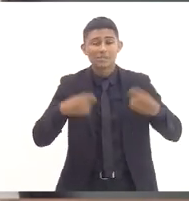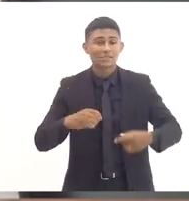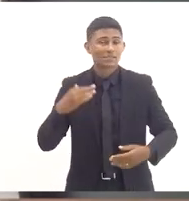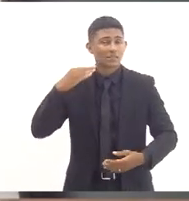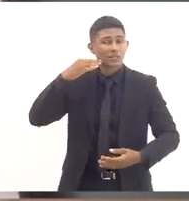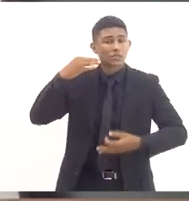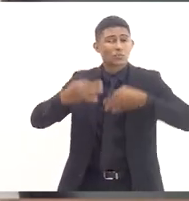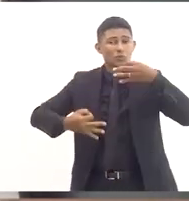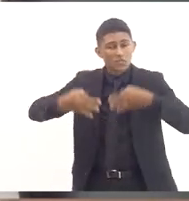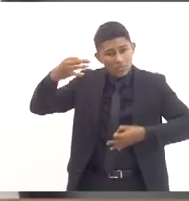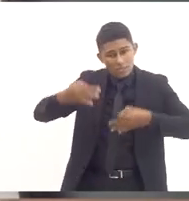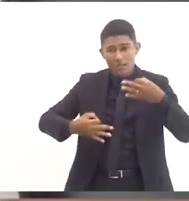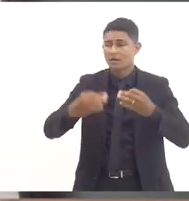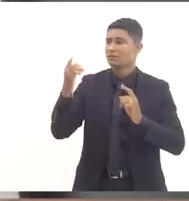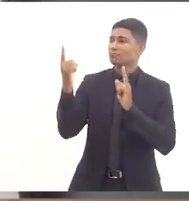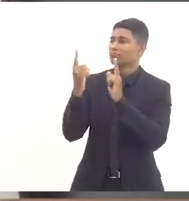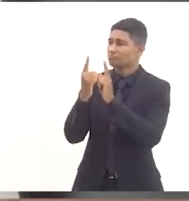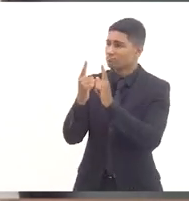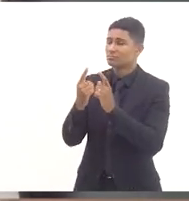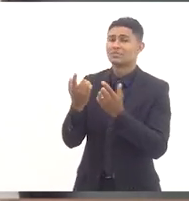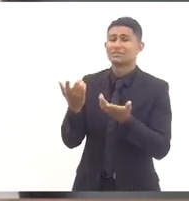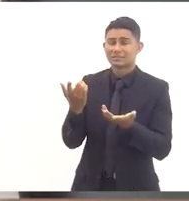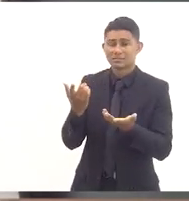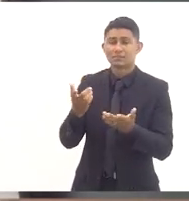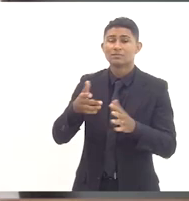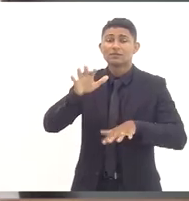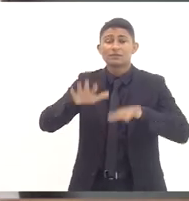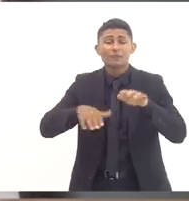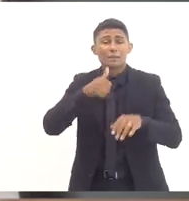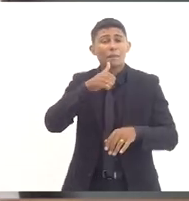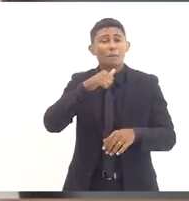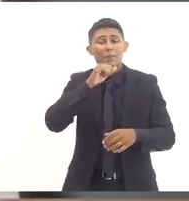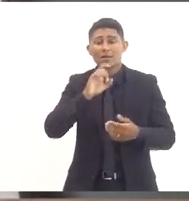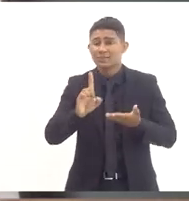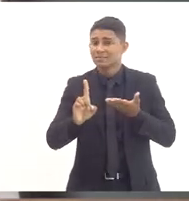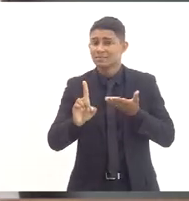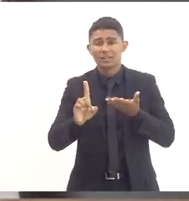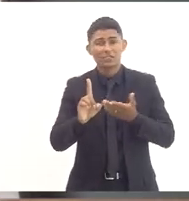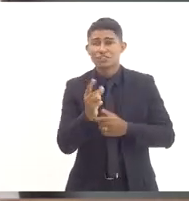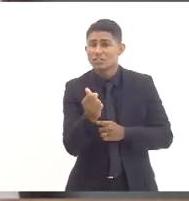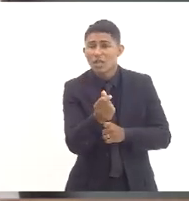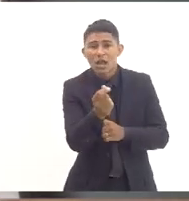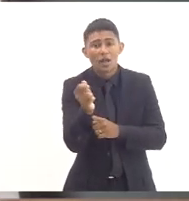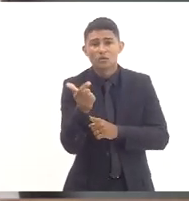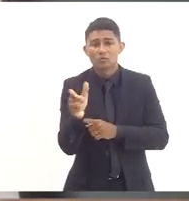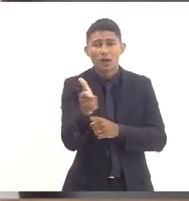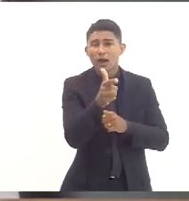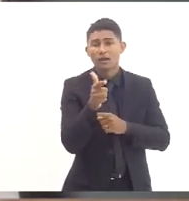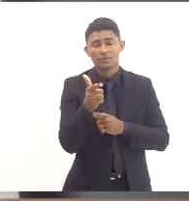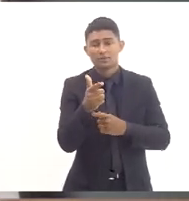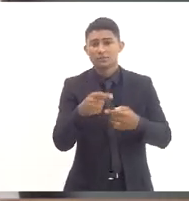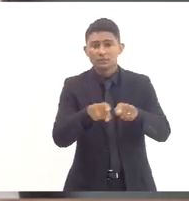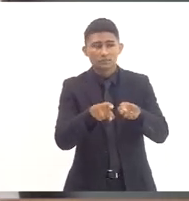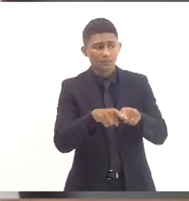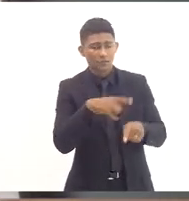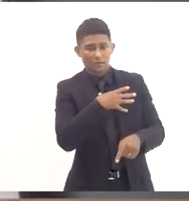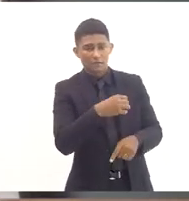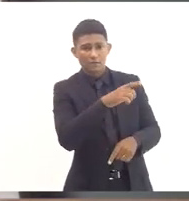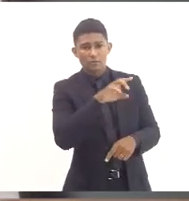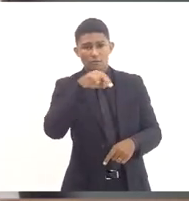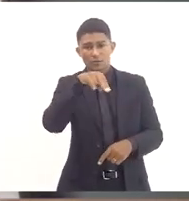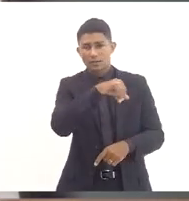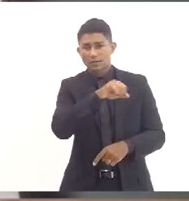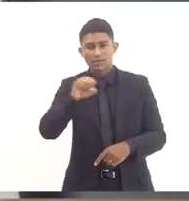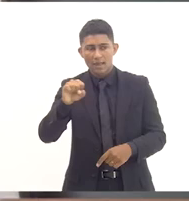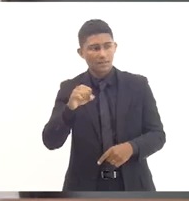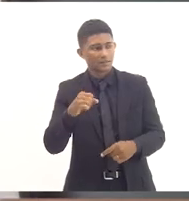justiça então muitas vezes elas não tem nem recursos próprio nem nem do filho e muito menos dela então eu sempre falei